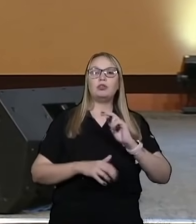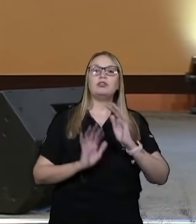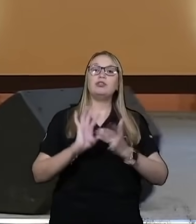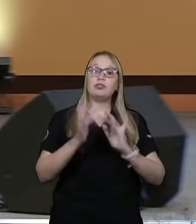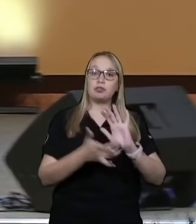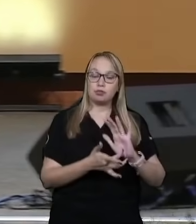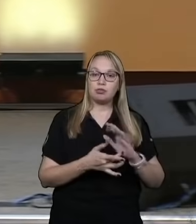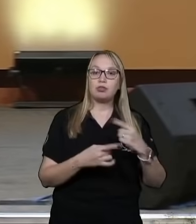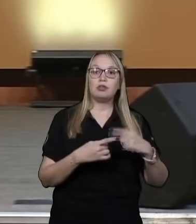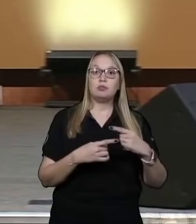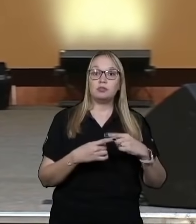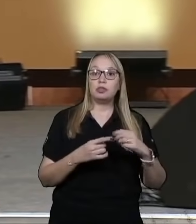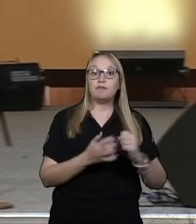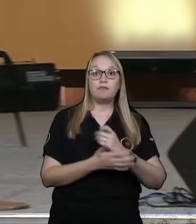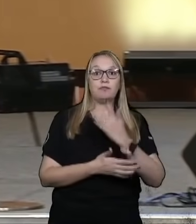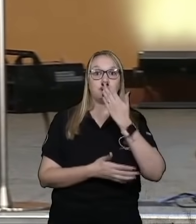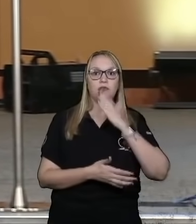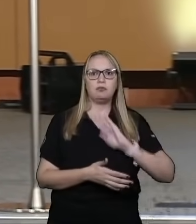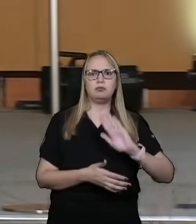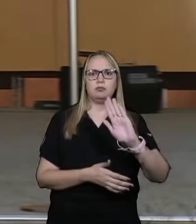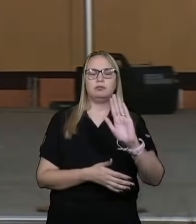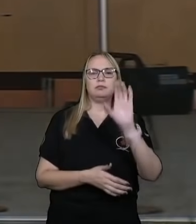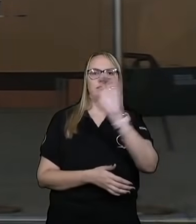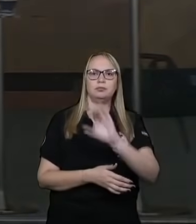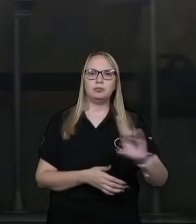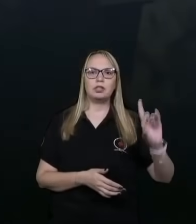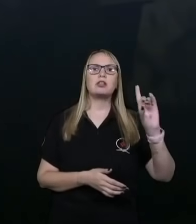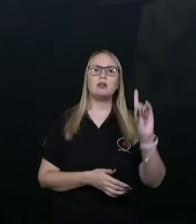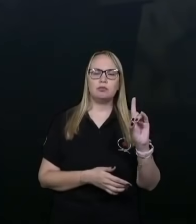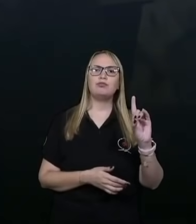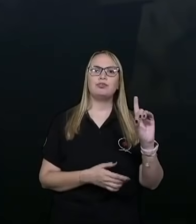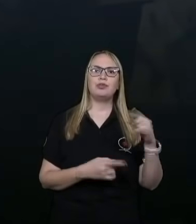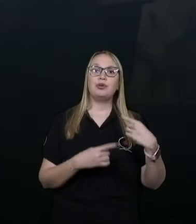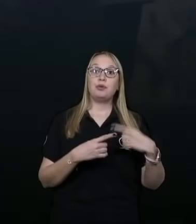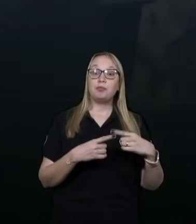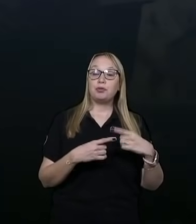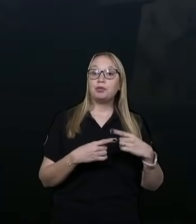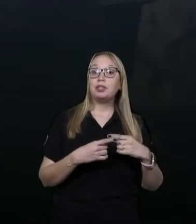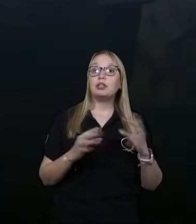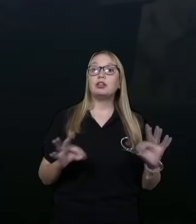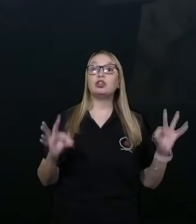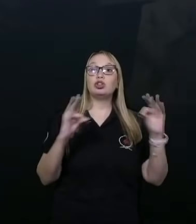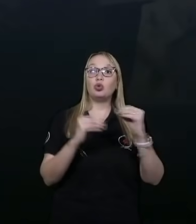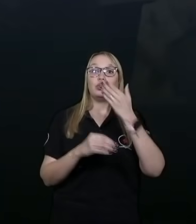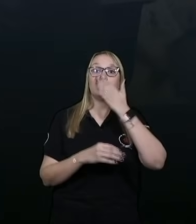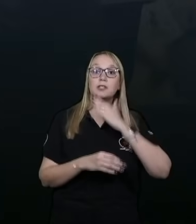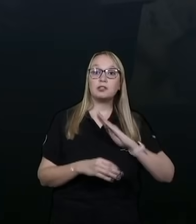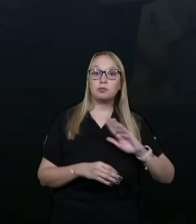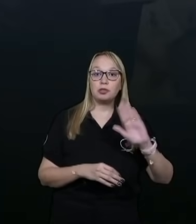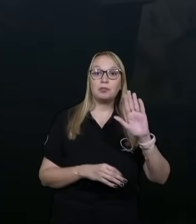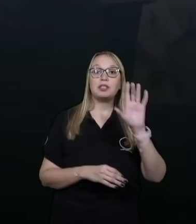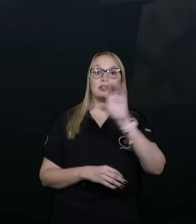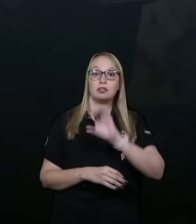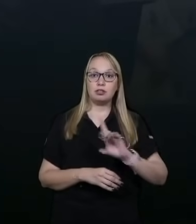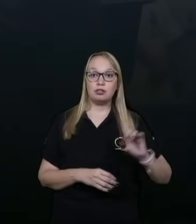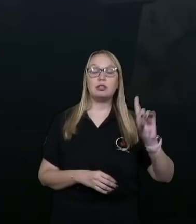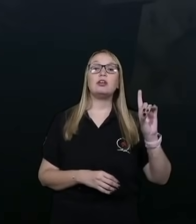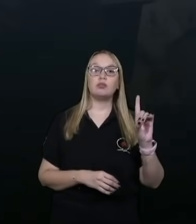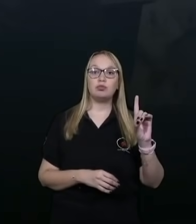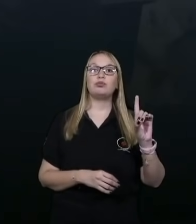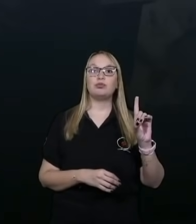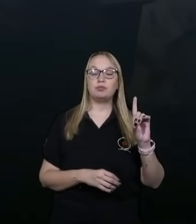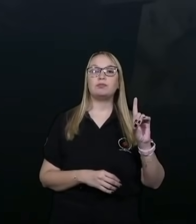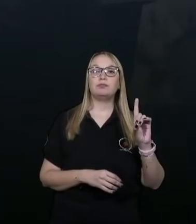todas quantas promessas de Deus É porque todas quantas são as promessas de Deus